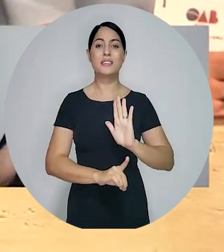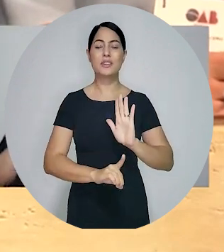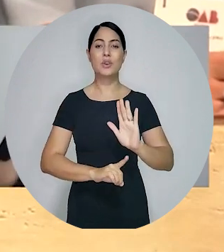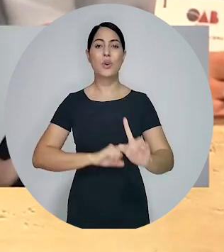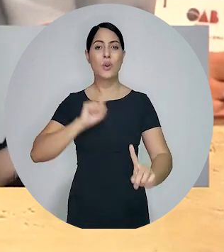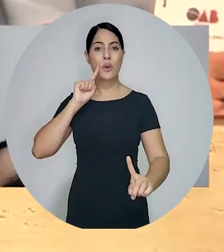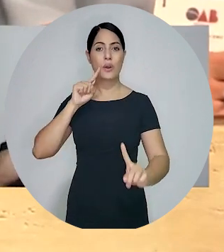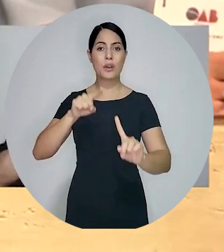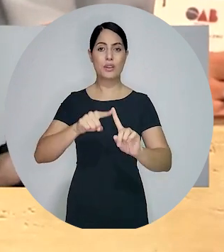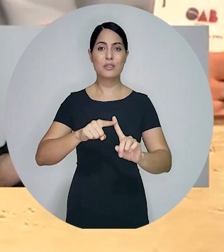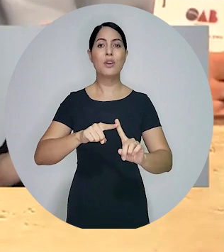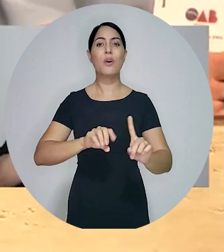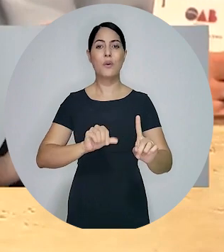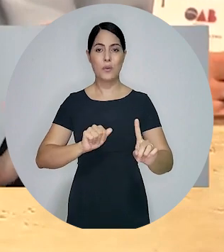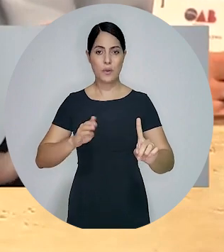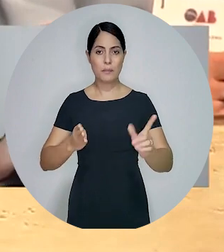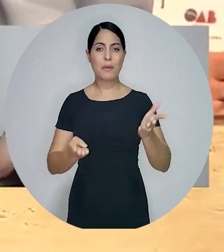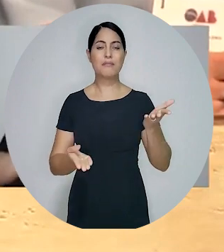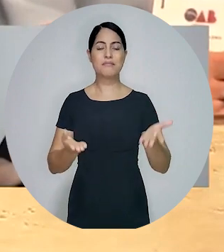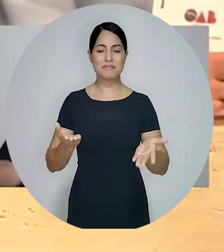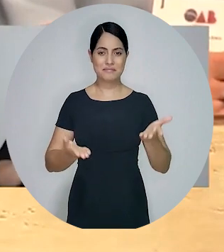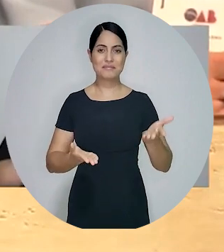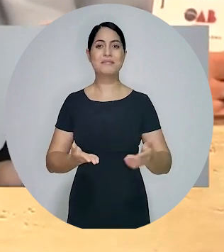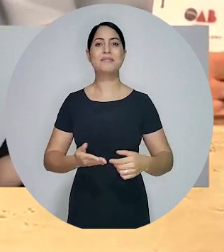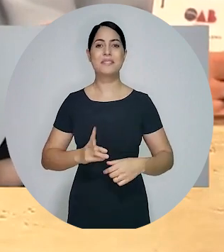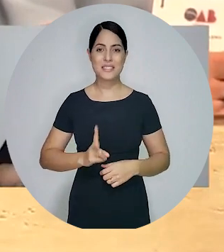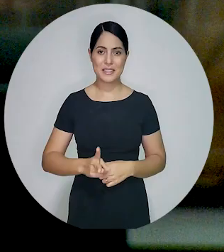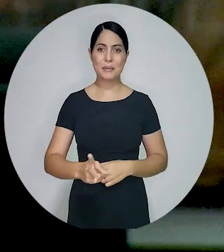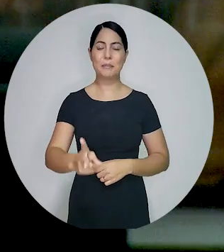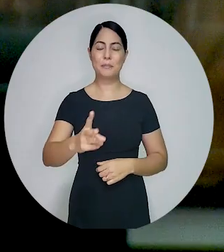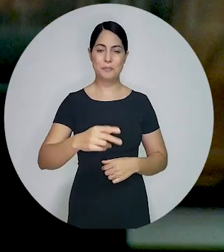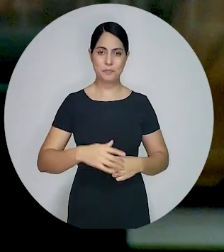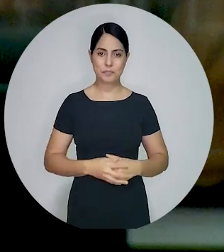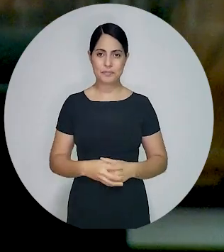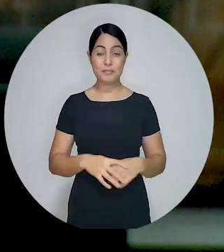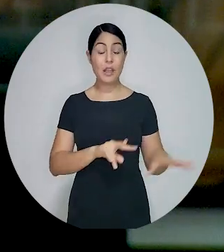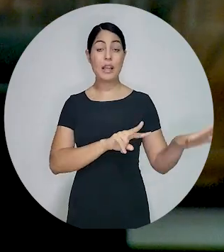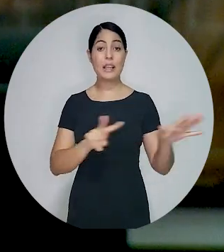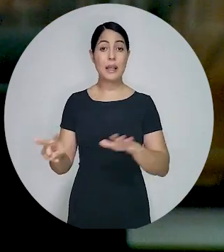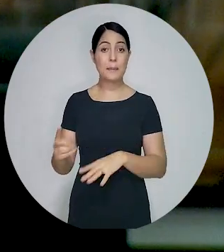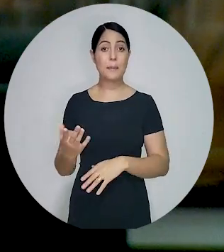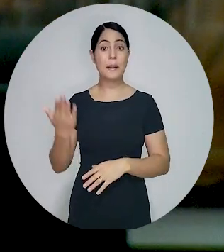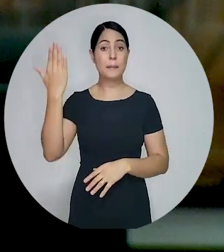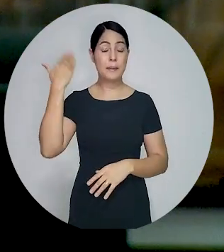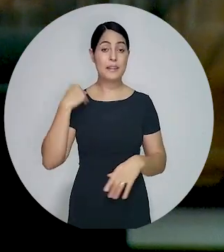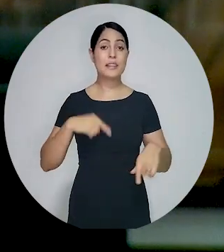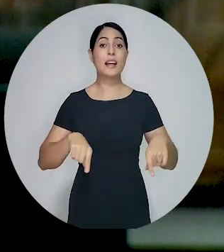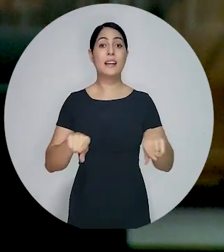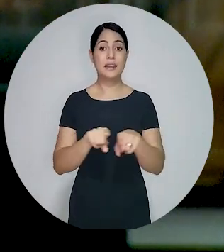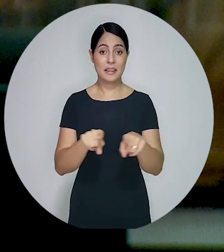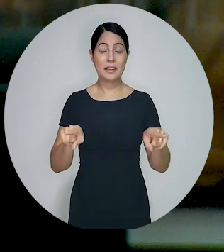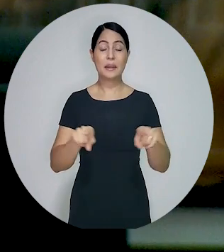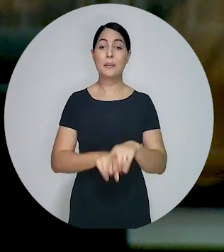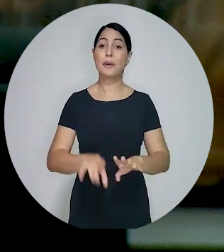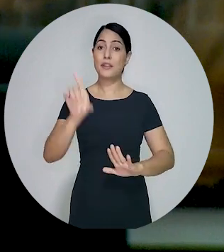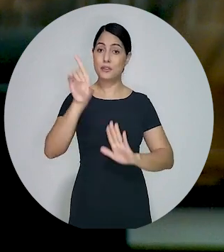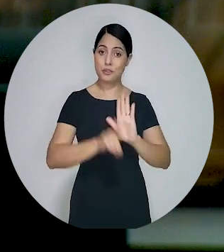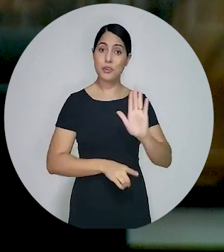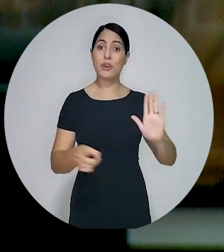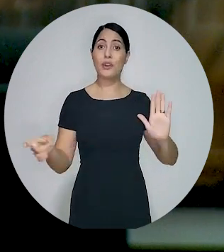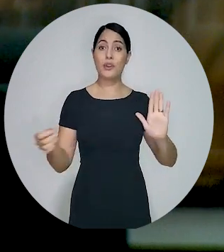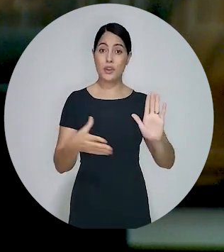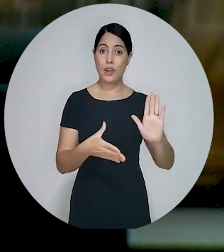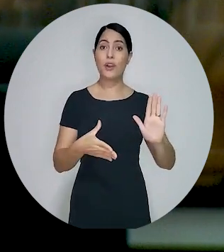de Direito, sempre balanceado pela Ordem dos Advogados do Brasil. Na última semana aconteceu também a posse solene da